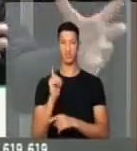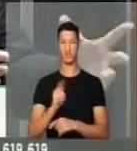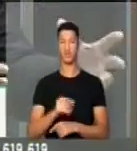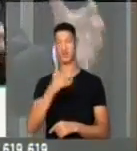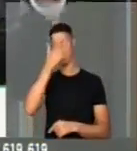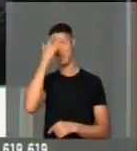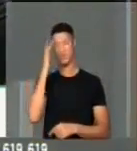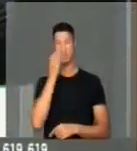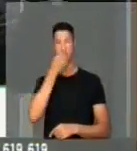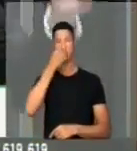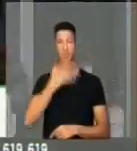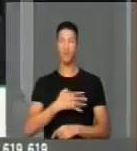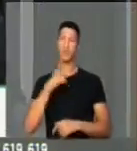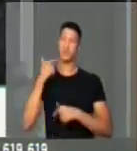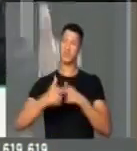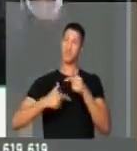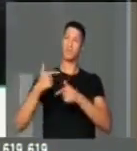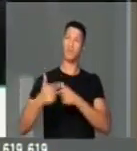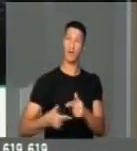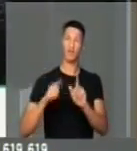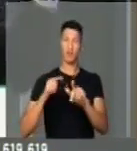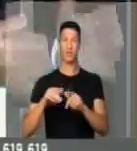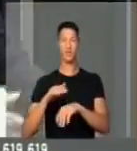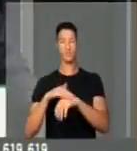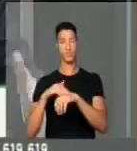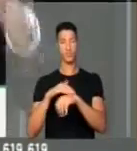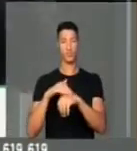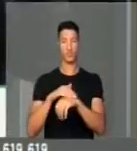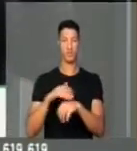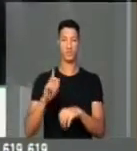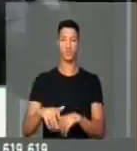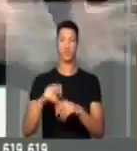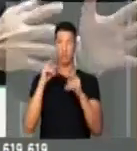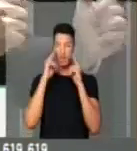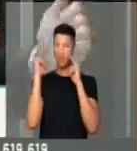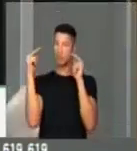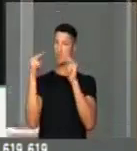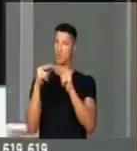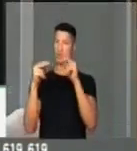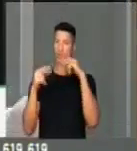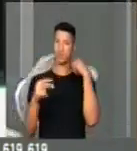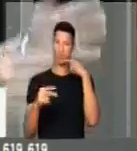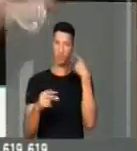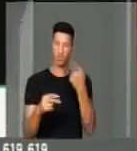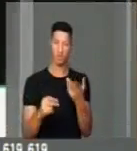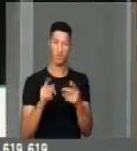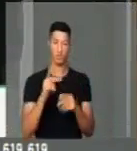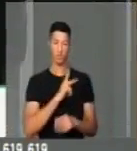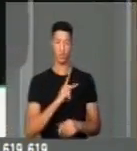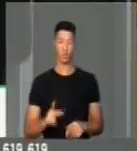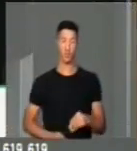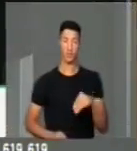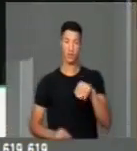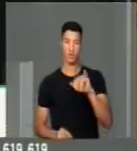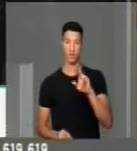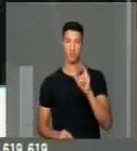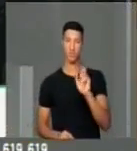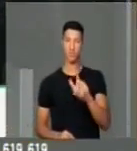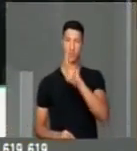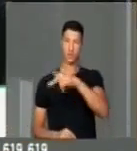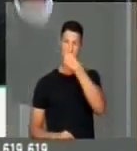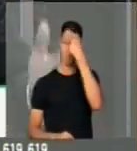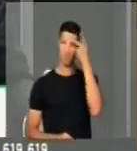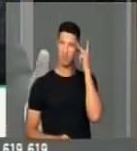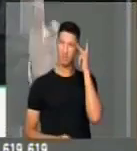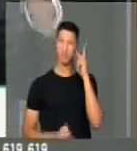gente boa, é trabalho, é conversando, é olhando no olho do deputado. O presidente Michel Temer é uma